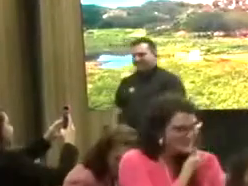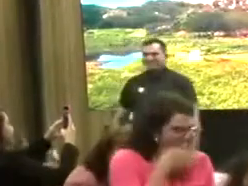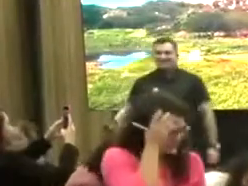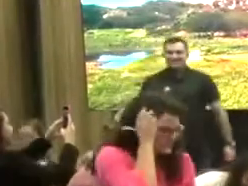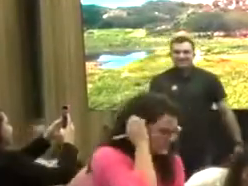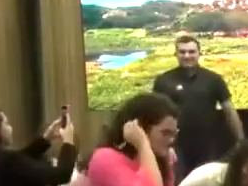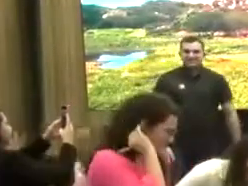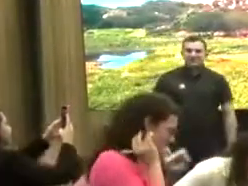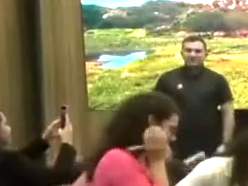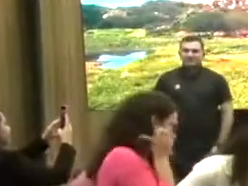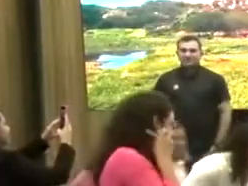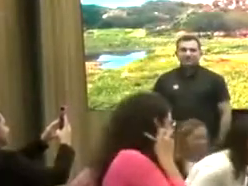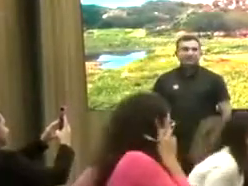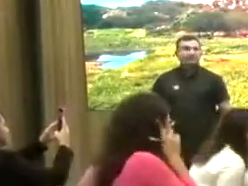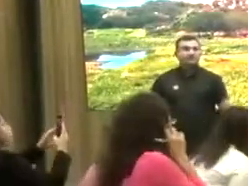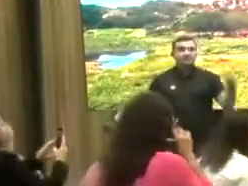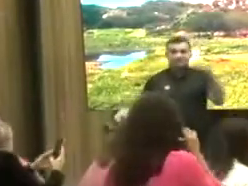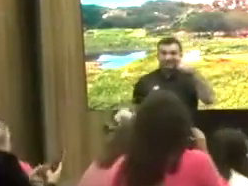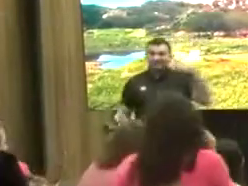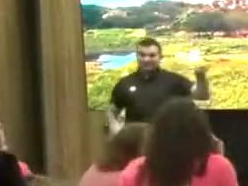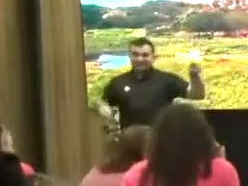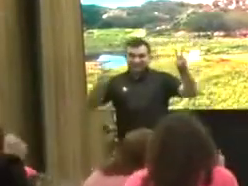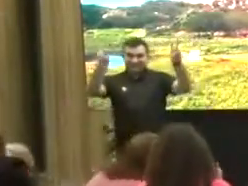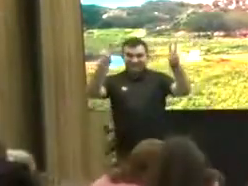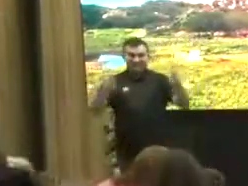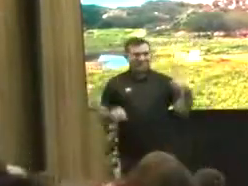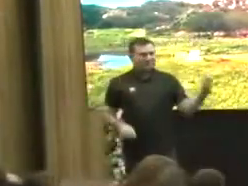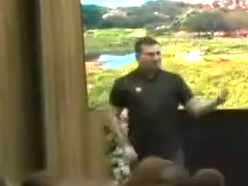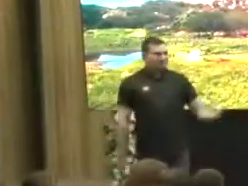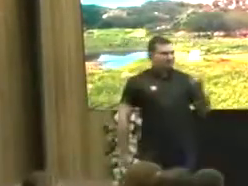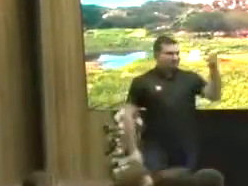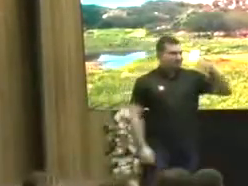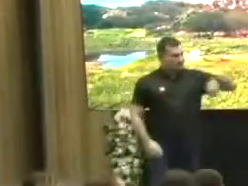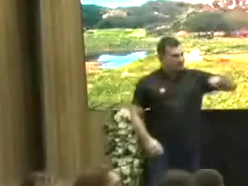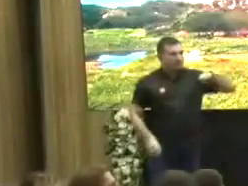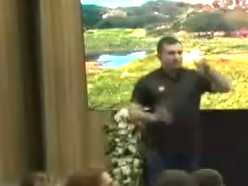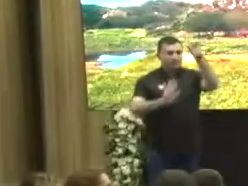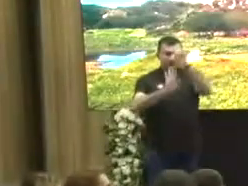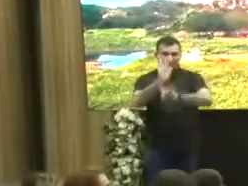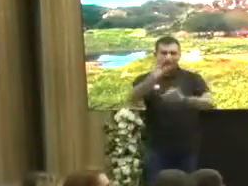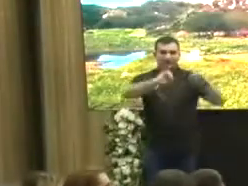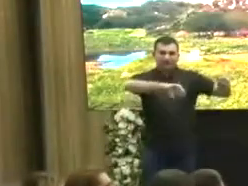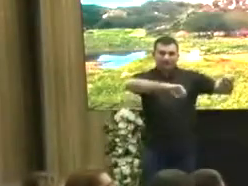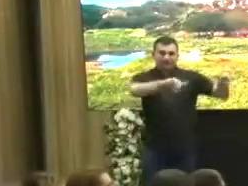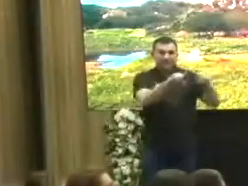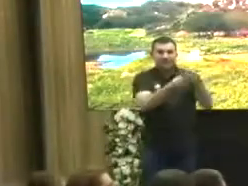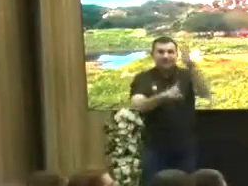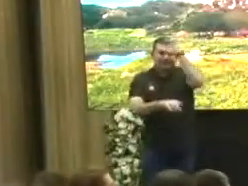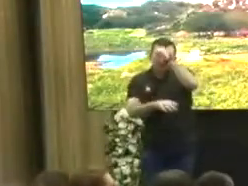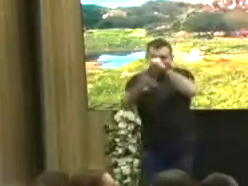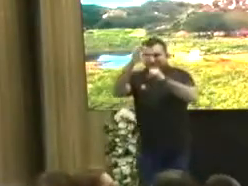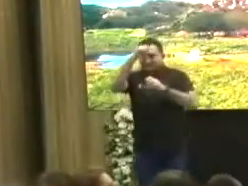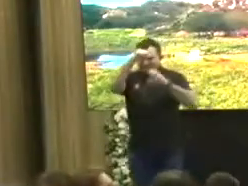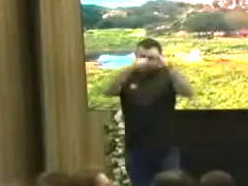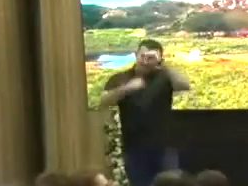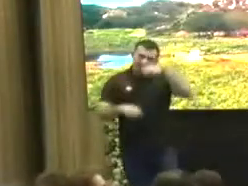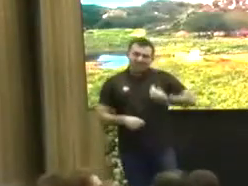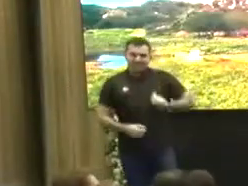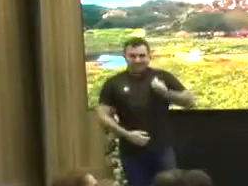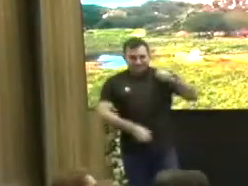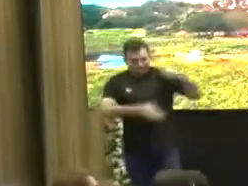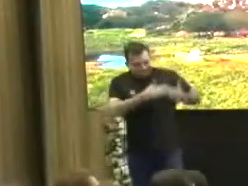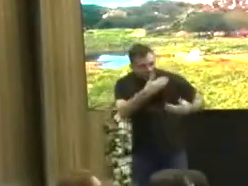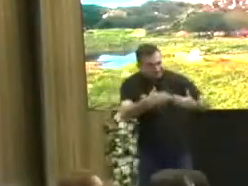então nós estamos discutindo uma temática de grande importância, não é? O direito à educação e aprendizagem ao longo da vida. E